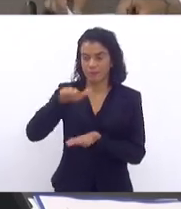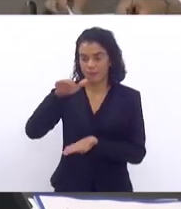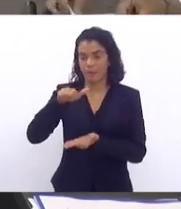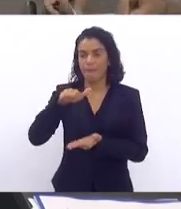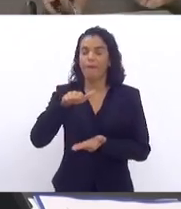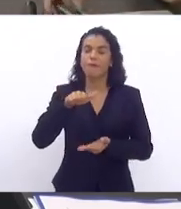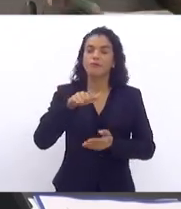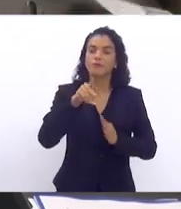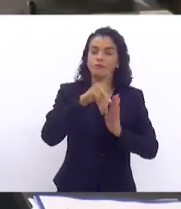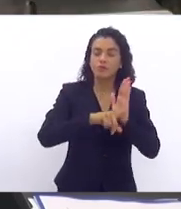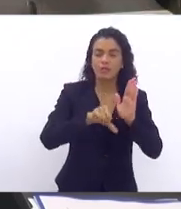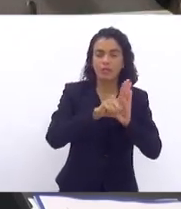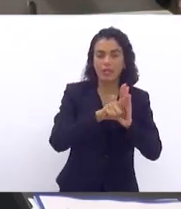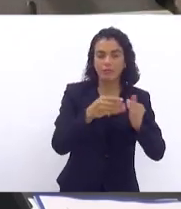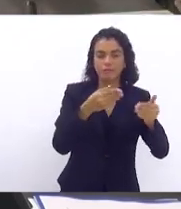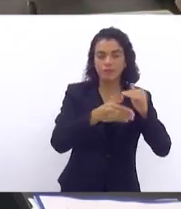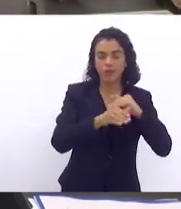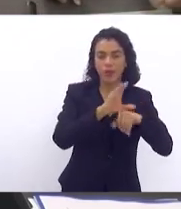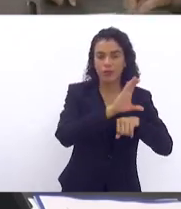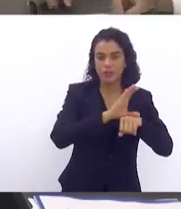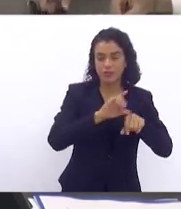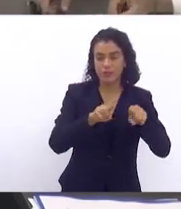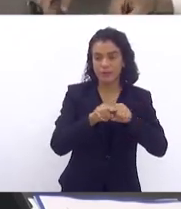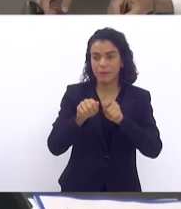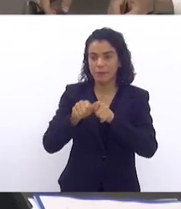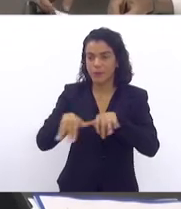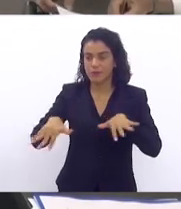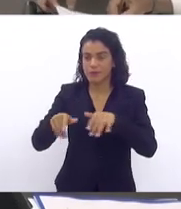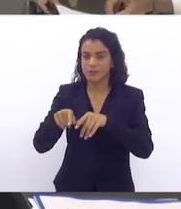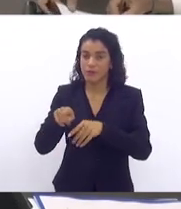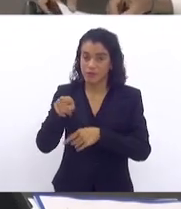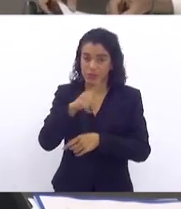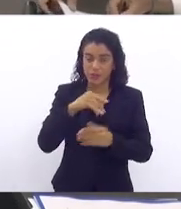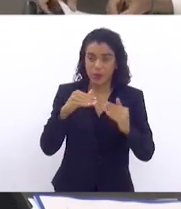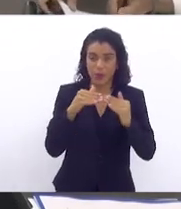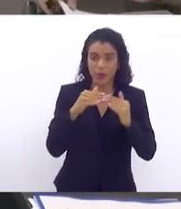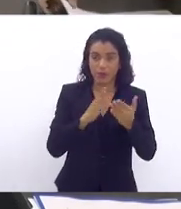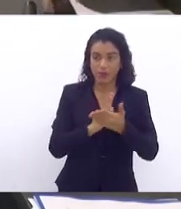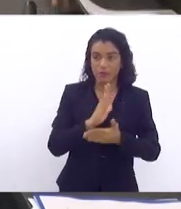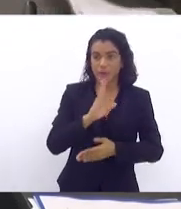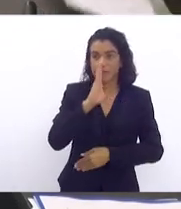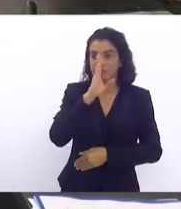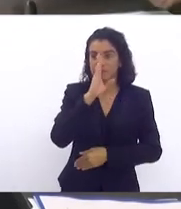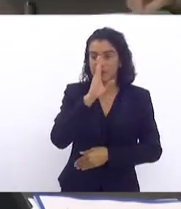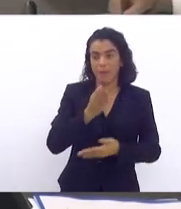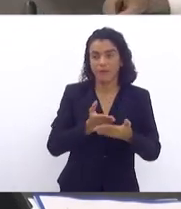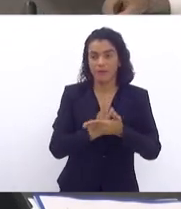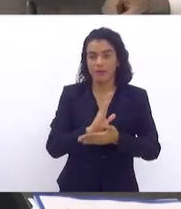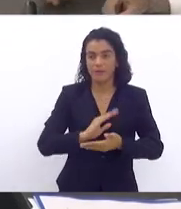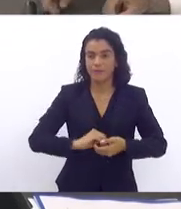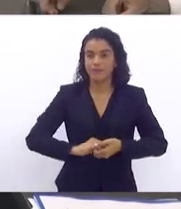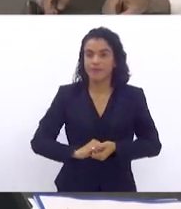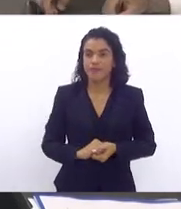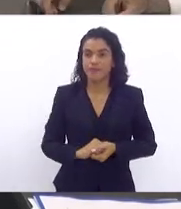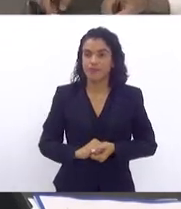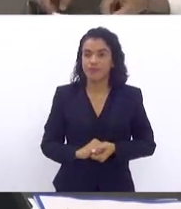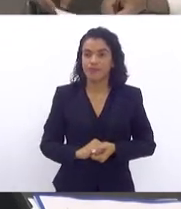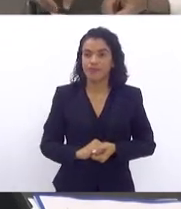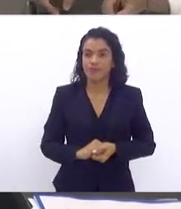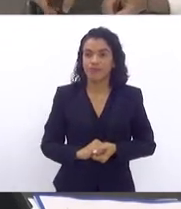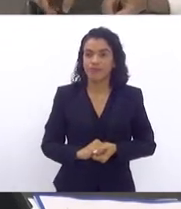projetos de anexação, inconstitucionalidade e prejudicabilidade. Senhores que aprovam a votação em bloco, permaneçam como estão, aprovada a votação em